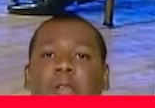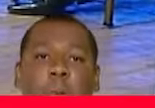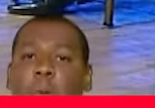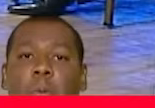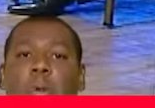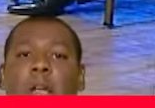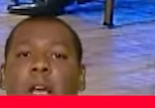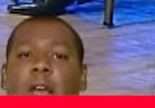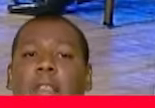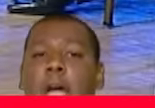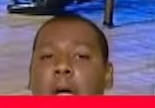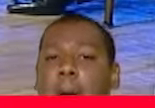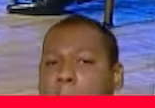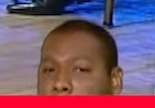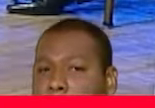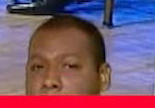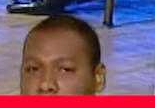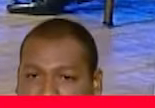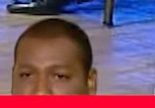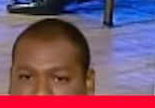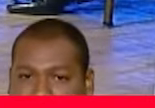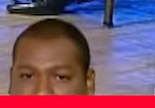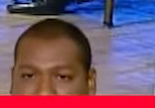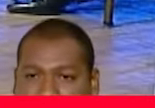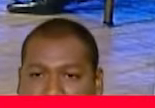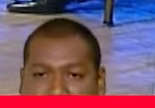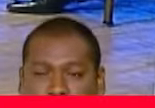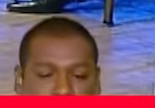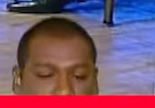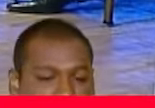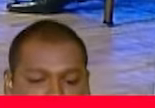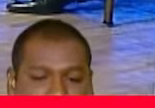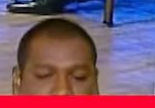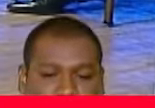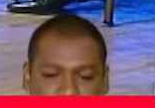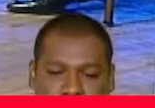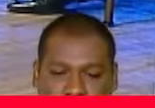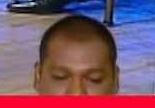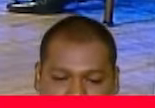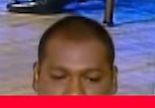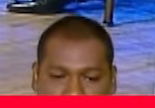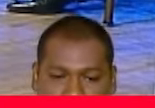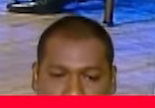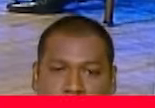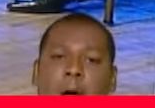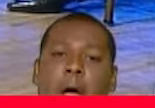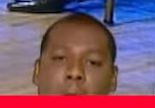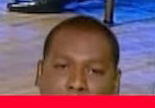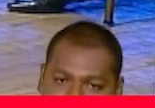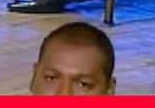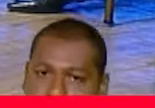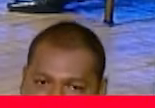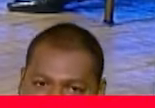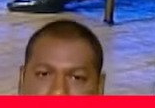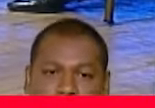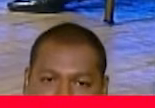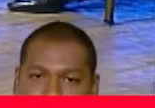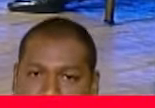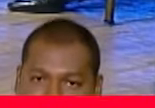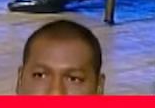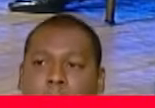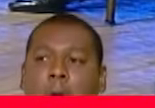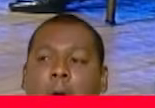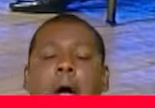Ele passa o ano inteiro fazendo caixa, o ano inteiro fazendo caixa. E quando chega no final do ano, no último